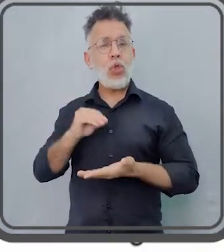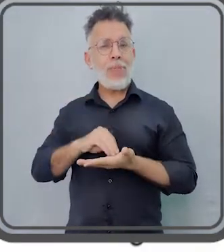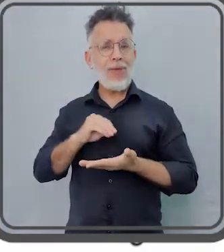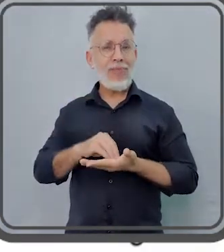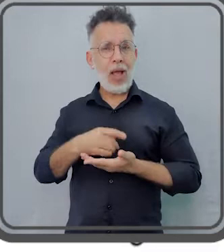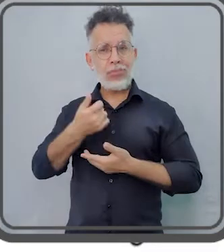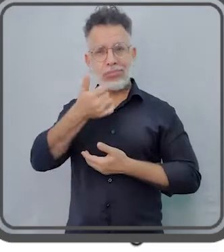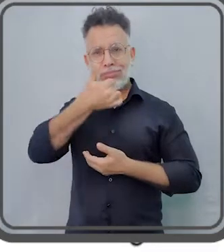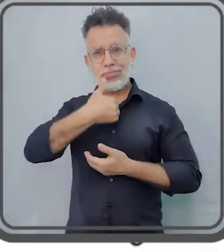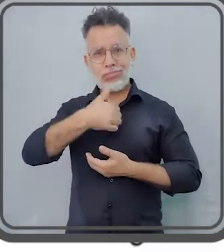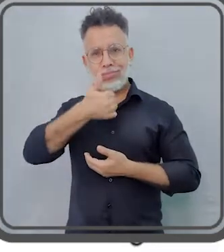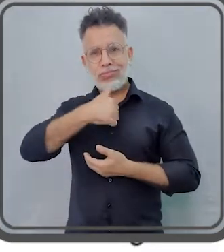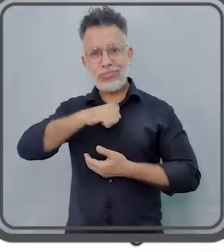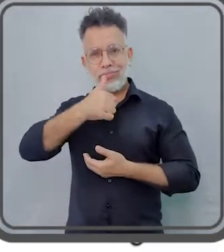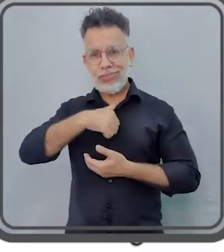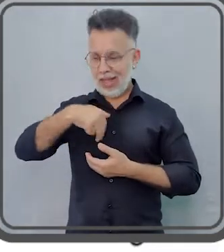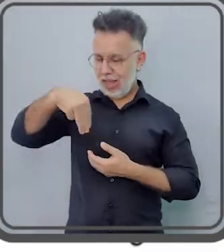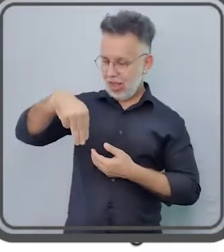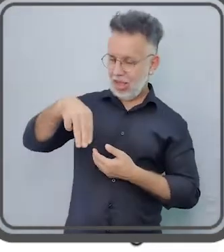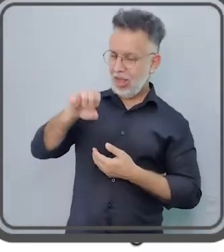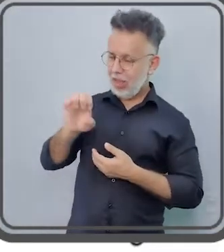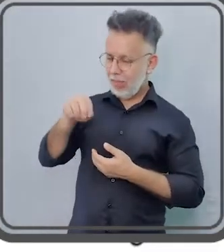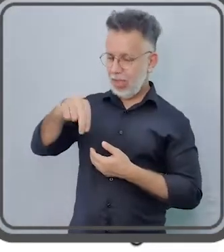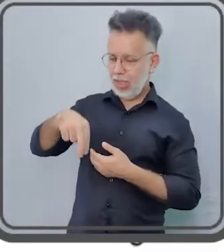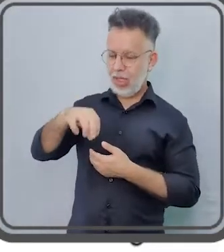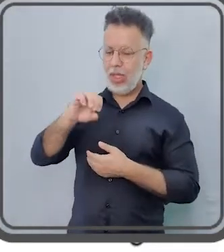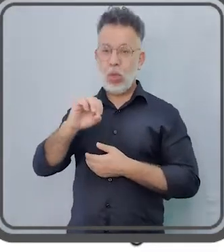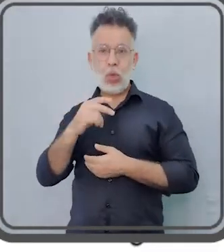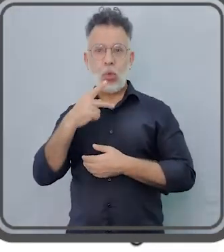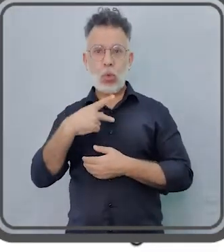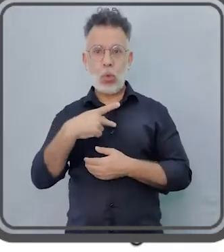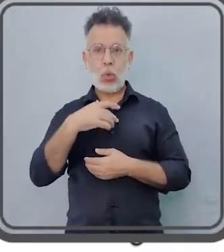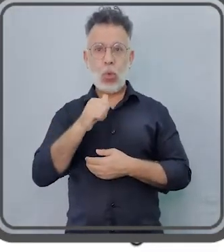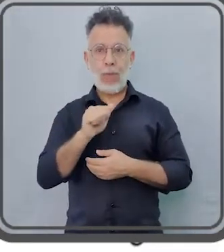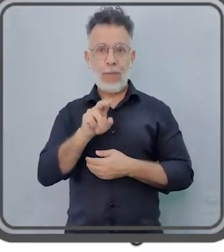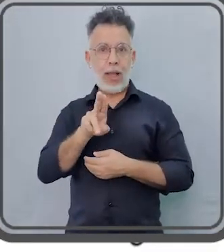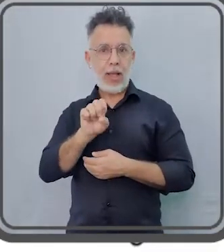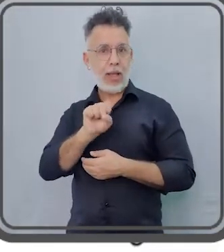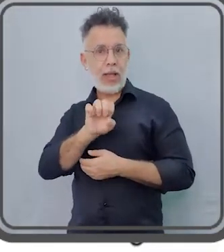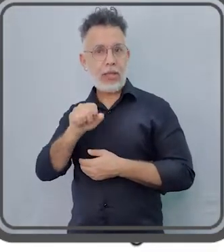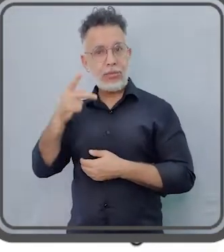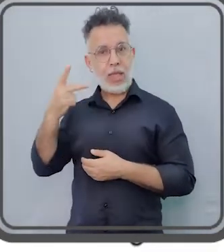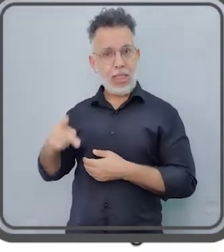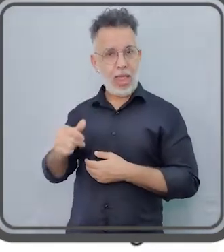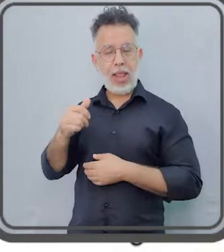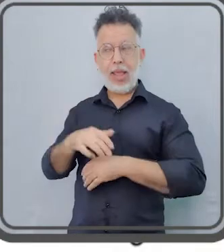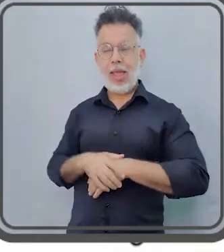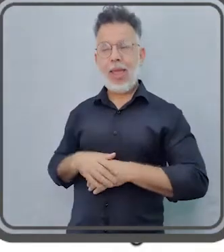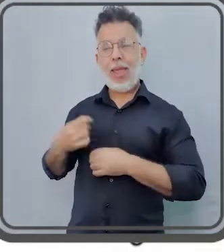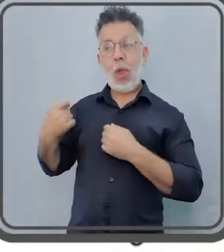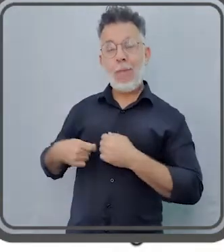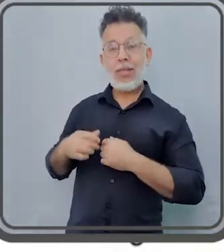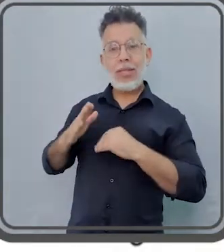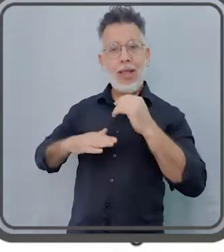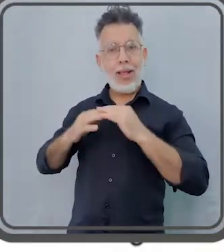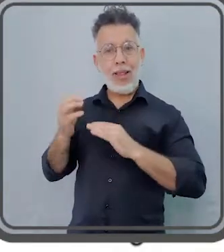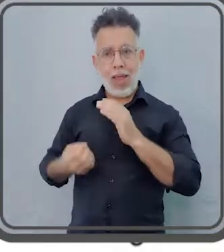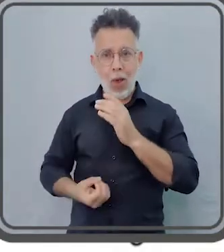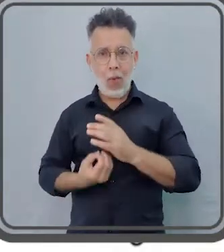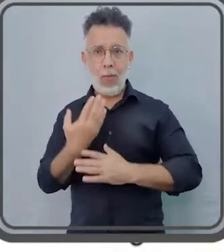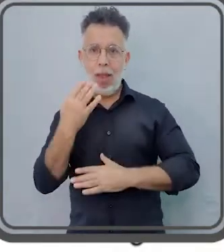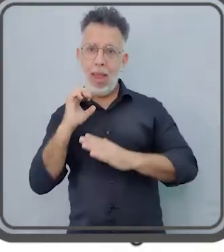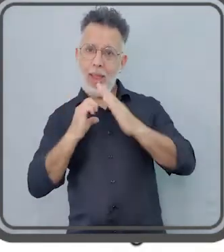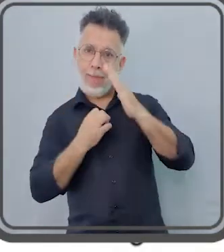muito interessante, assim, como é que precisa... Eu precisei criar uma empresa, fazer pesquisa para poder estabelecer uma conversa